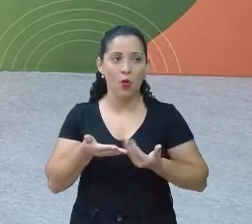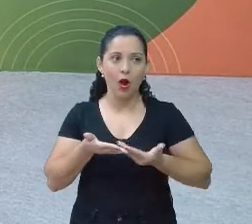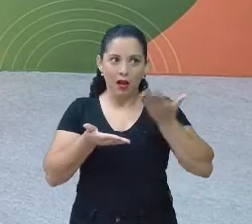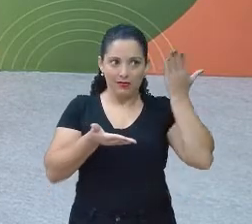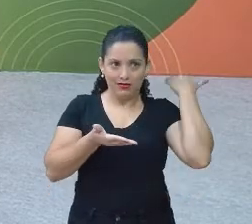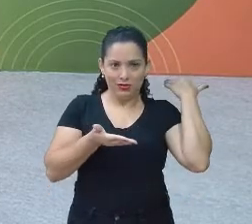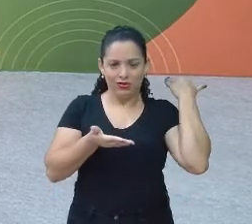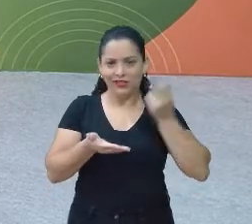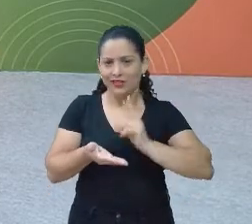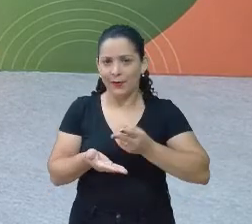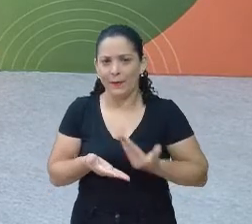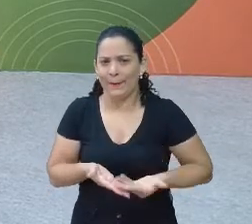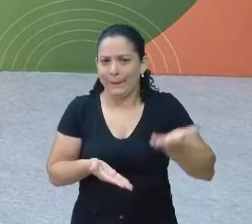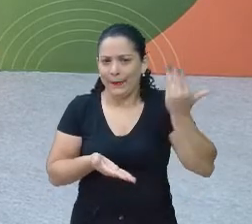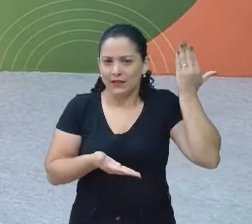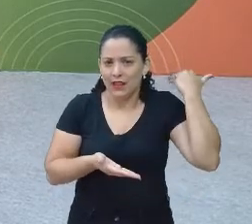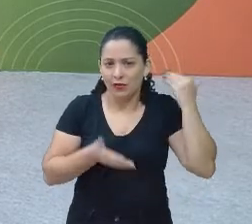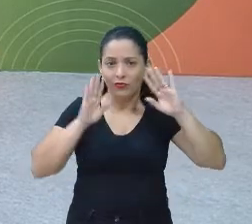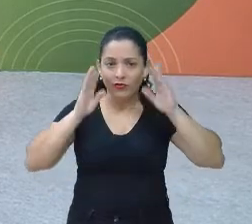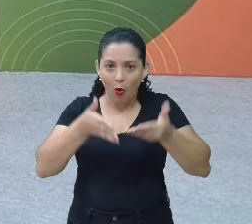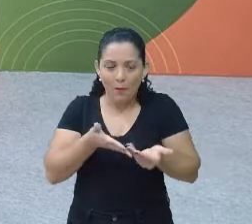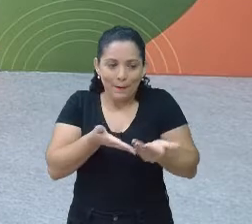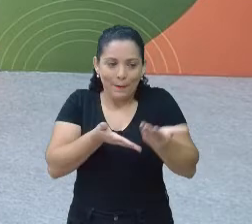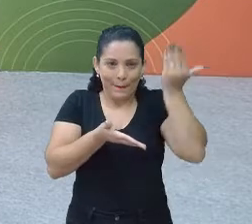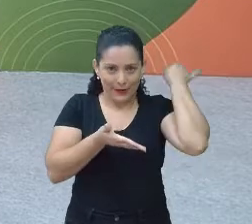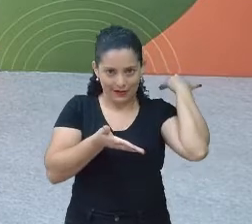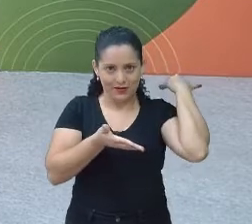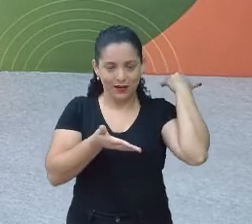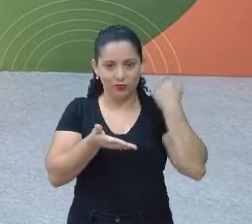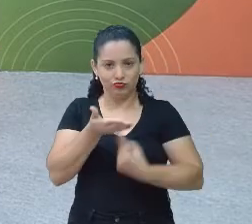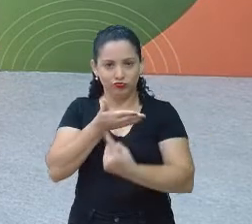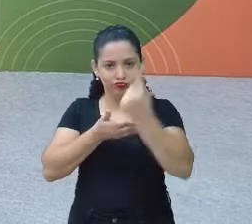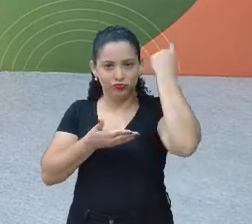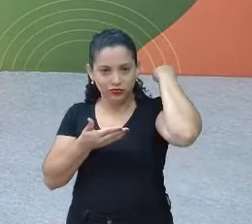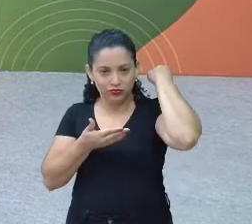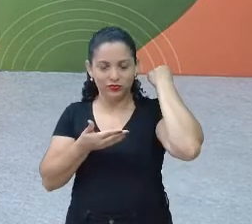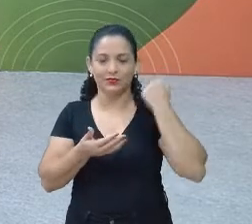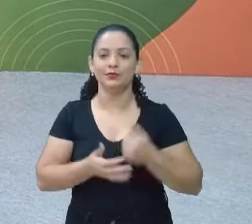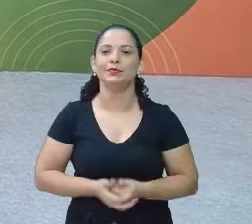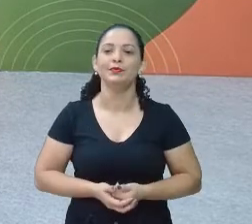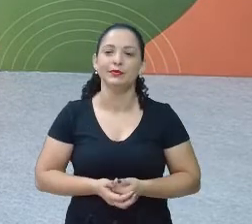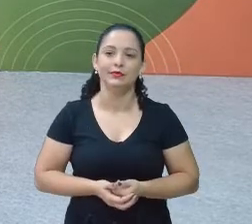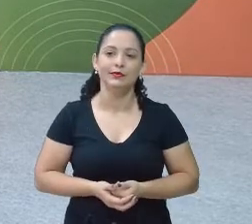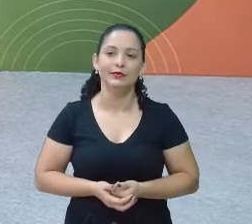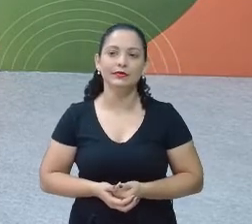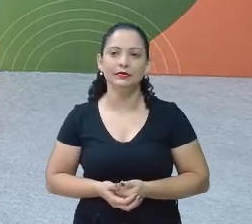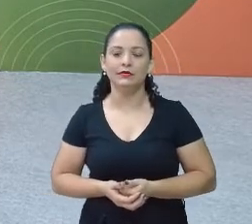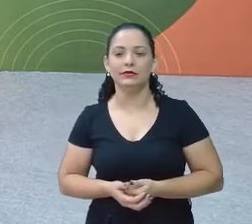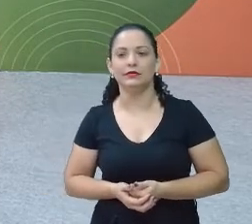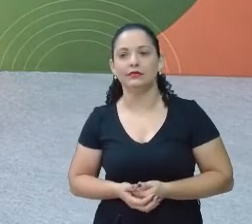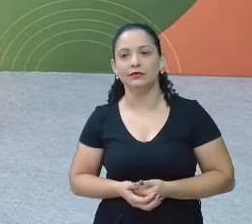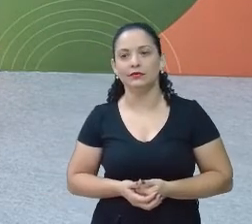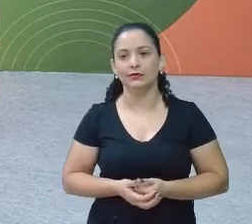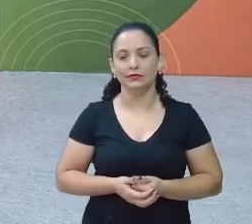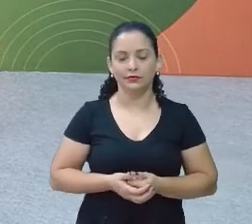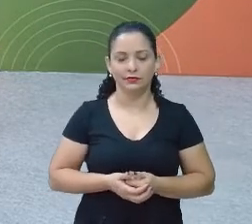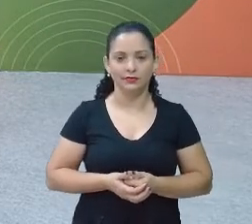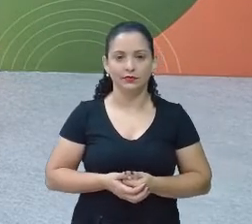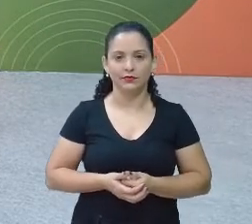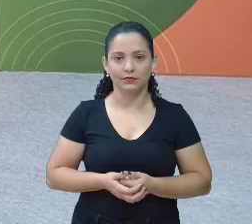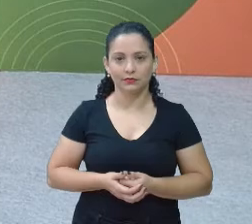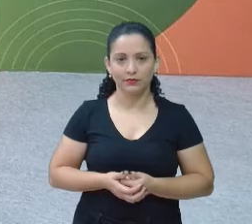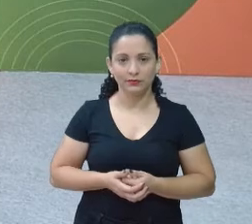eras, ele ou ela estava ou era, nós estávamos ou éramos, vós estáveis ou eres, e